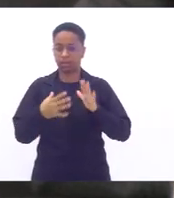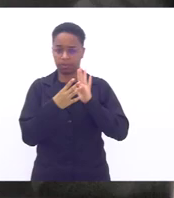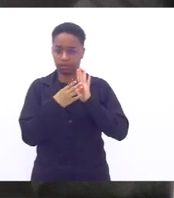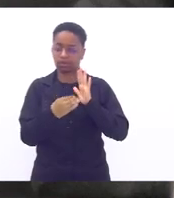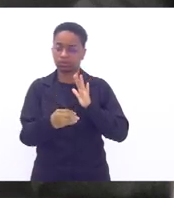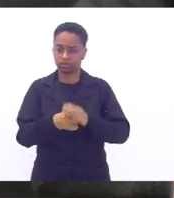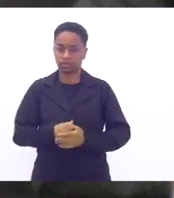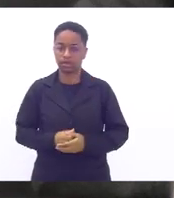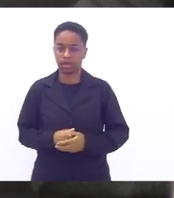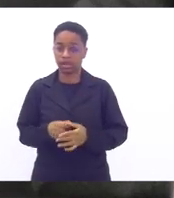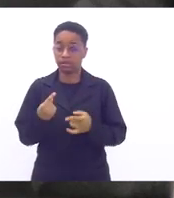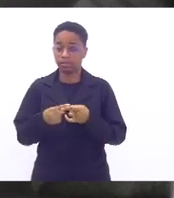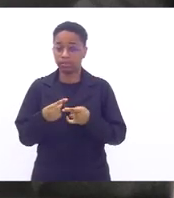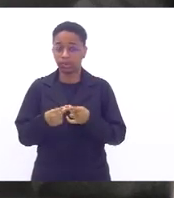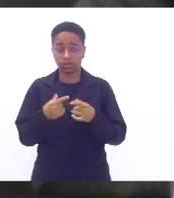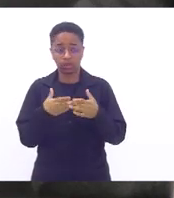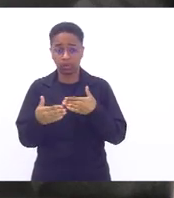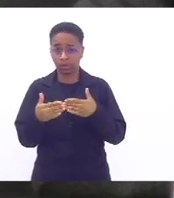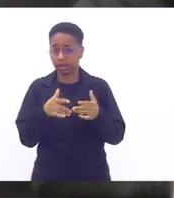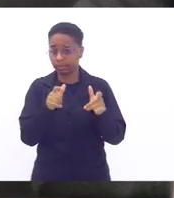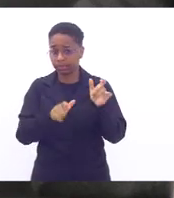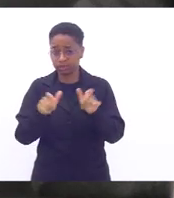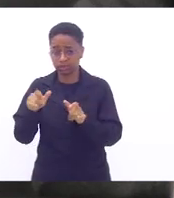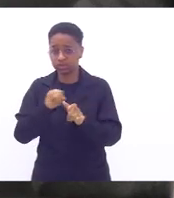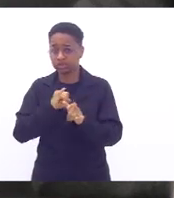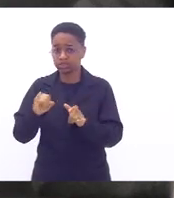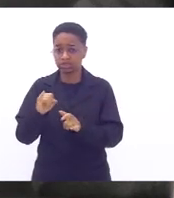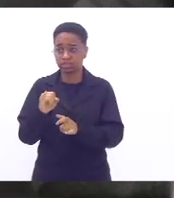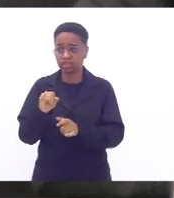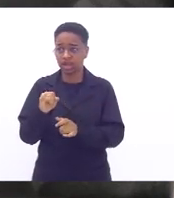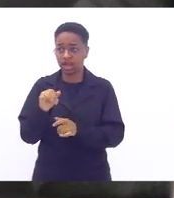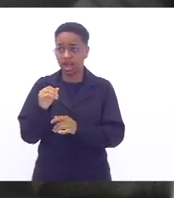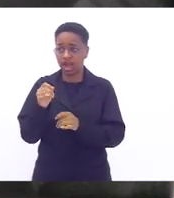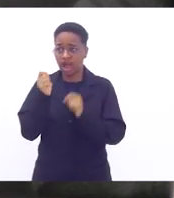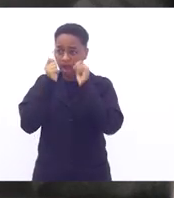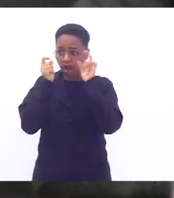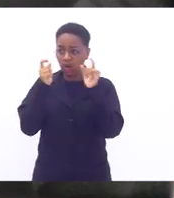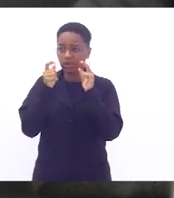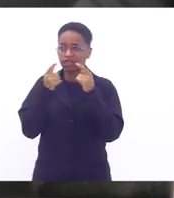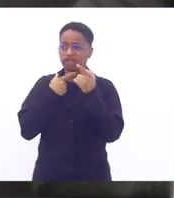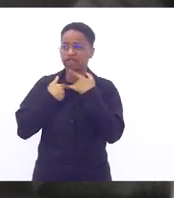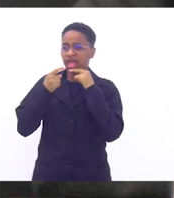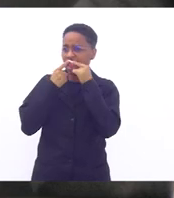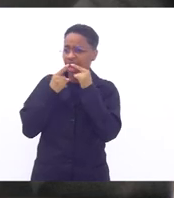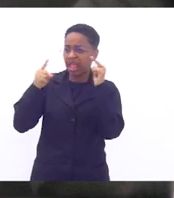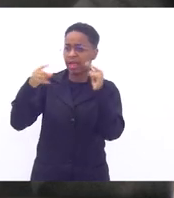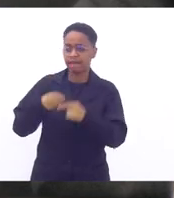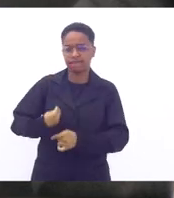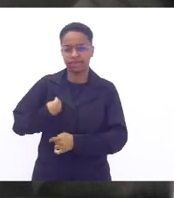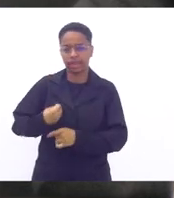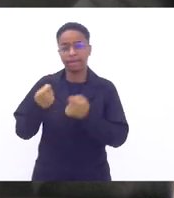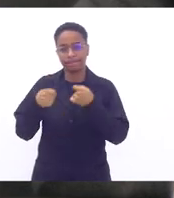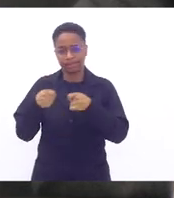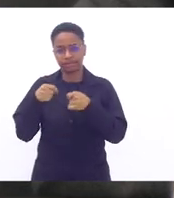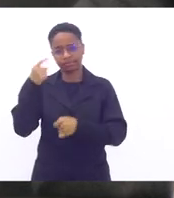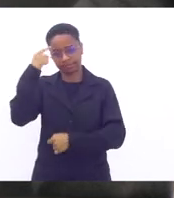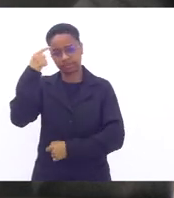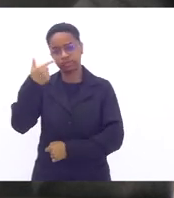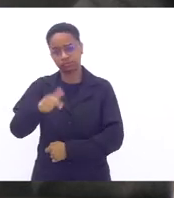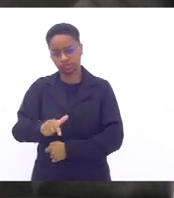para qualquer um que algum dia acorda pensando em reclamar da vida deveria rever